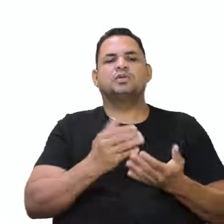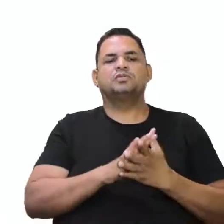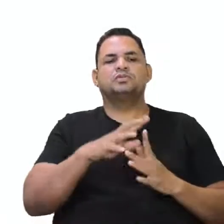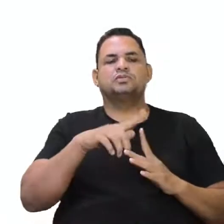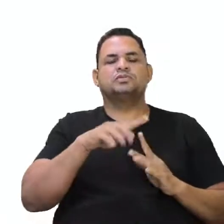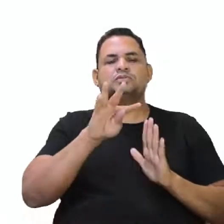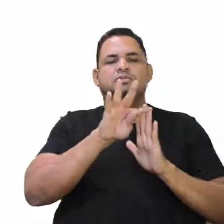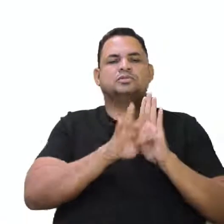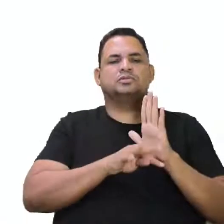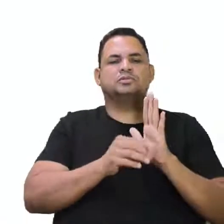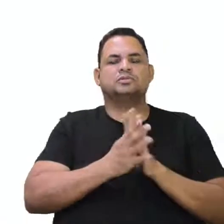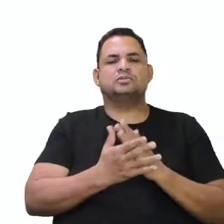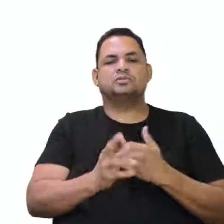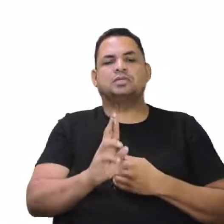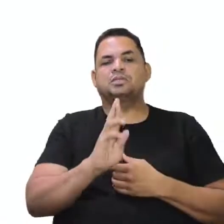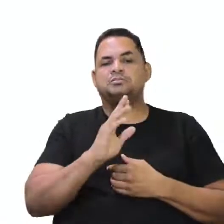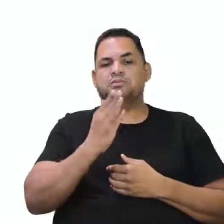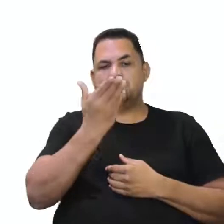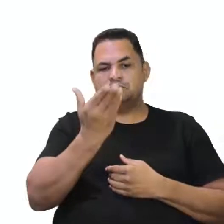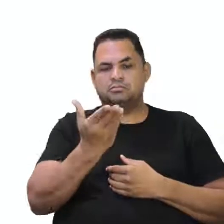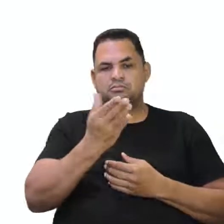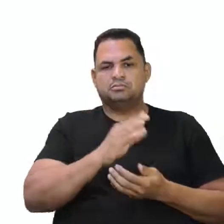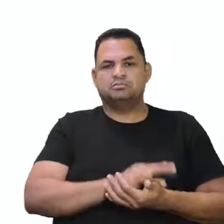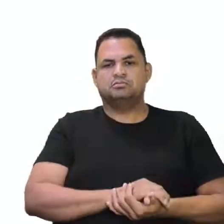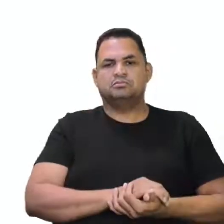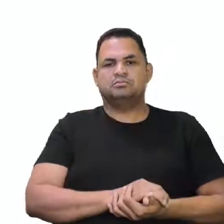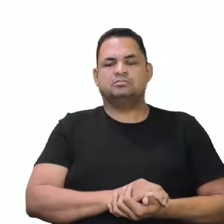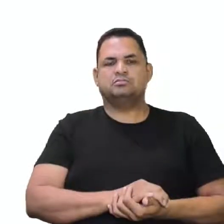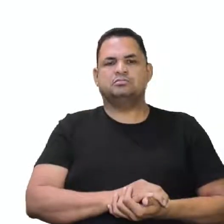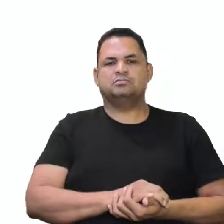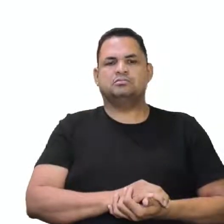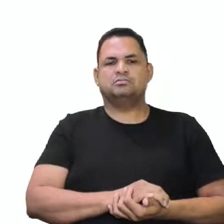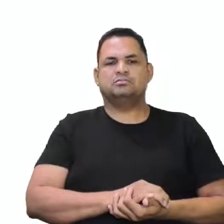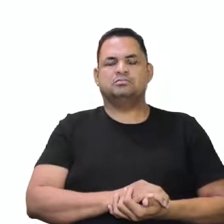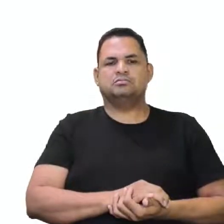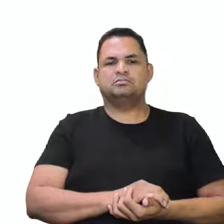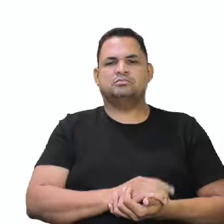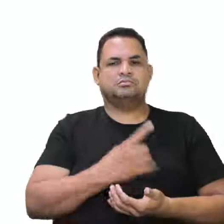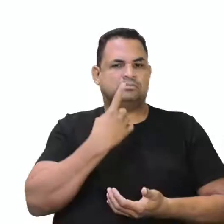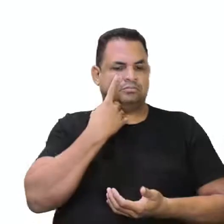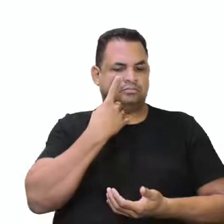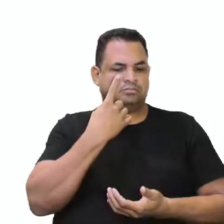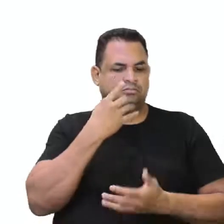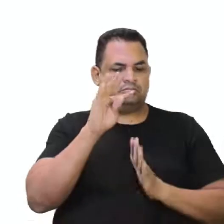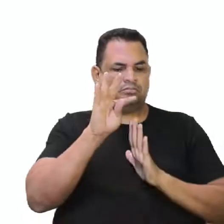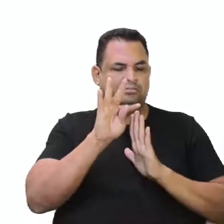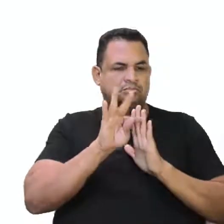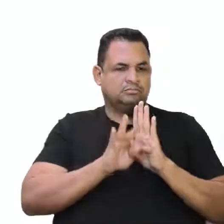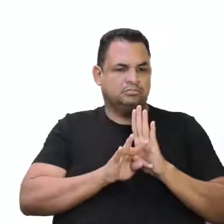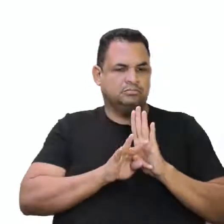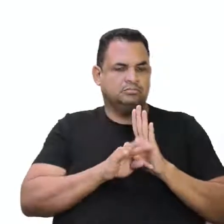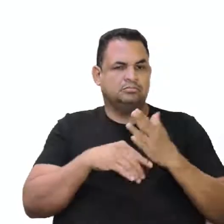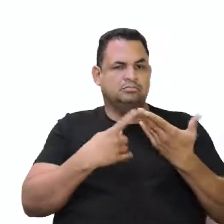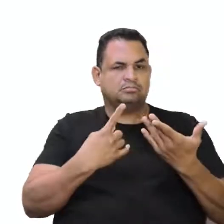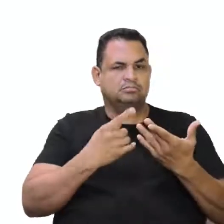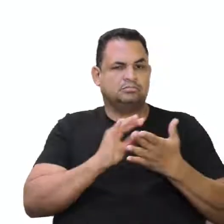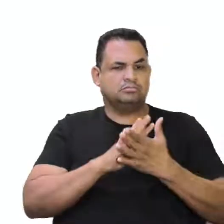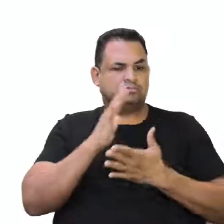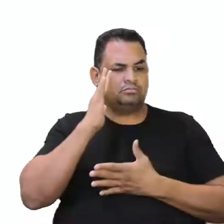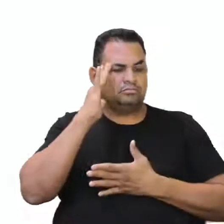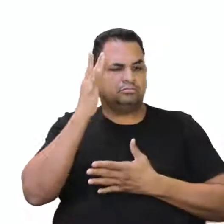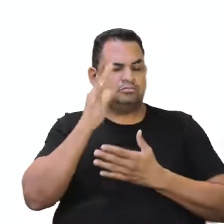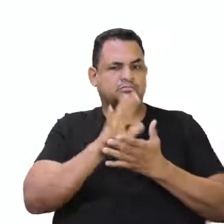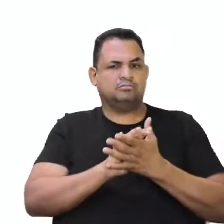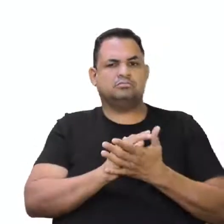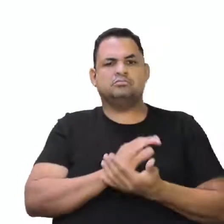texto é esse? Tem a resposta aqui para vocês. It's a quiz. Então, eu olho aqui para esse tipo de texto, eu imagino que é um